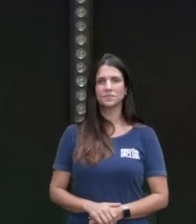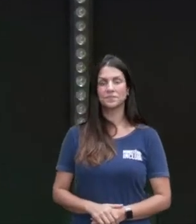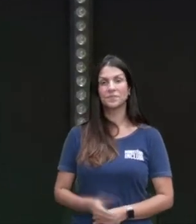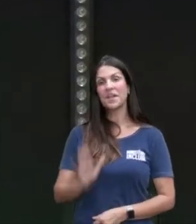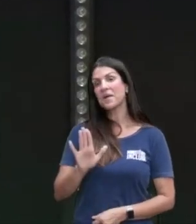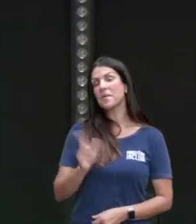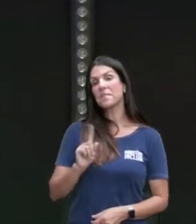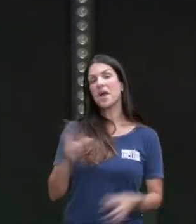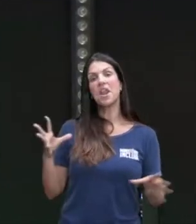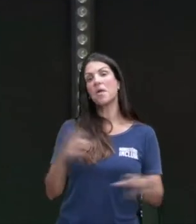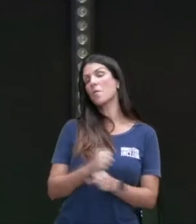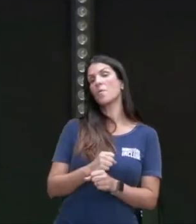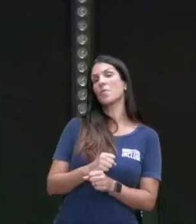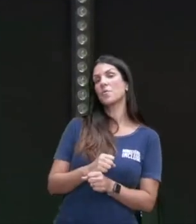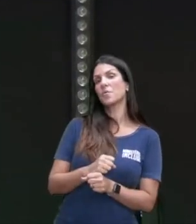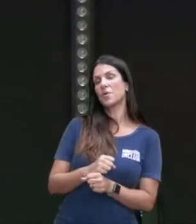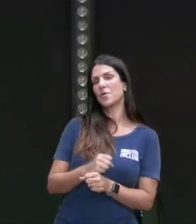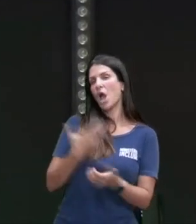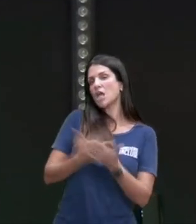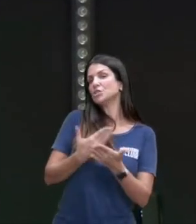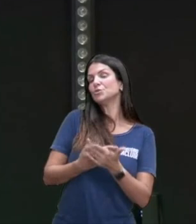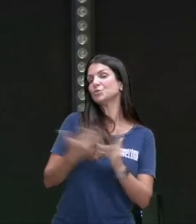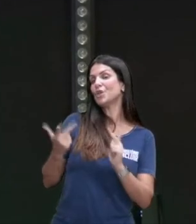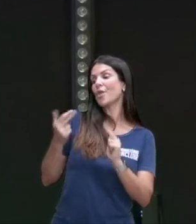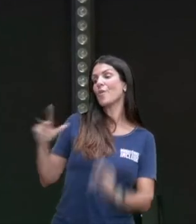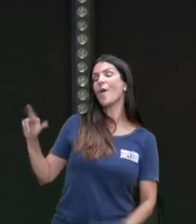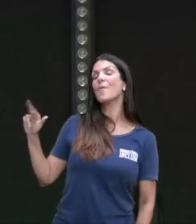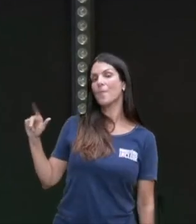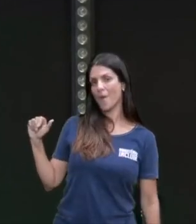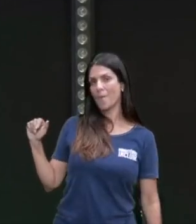É mas ele não comprou os cursos o outro concluiu E aí